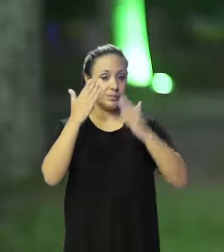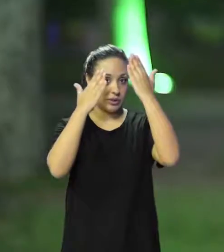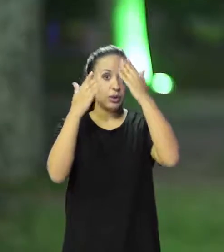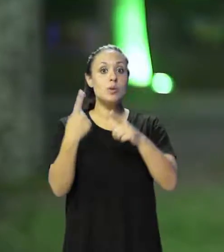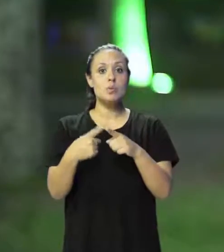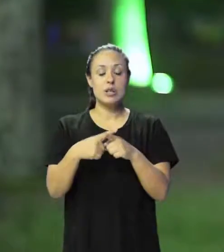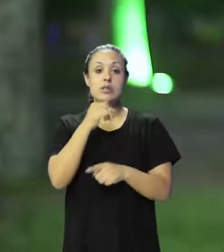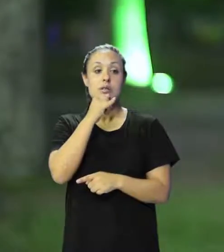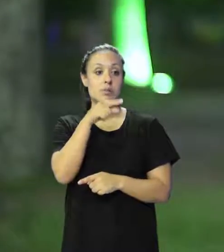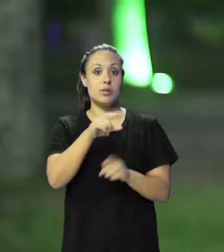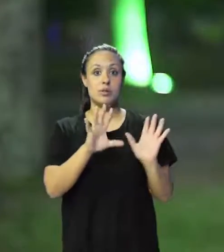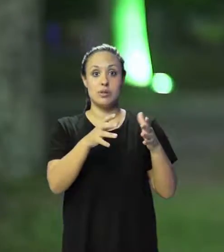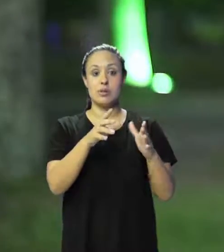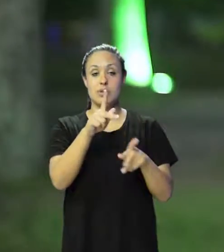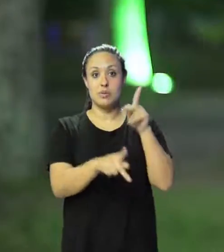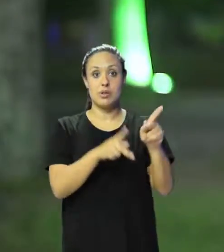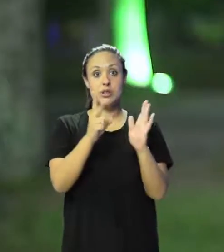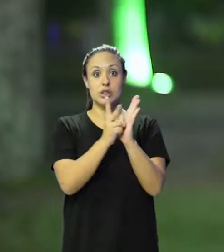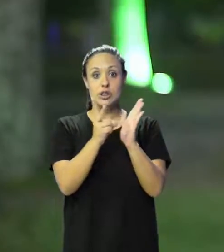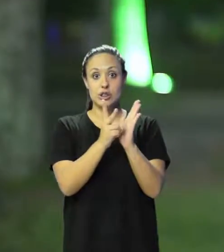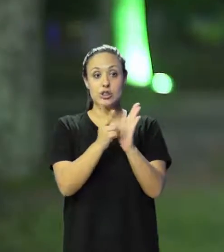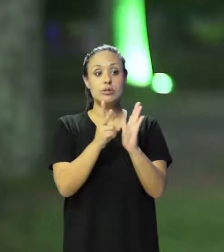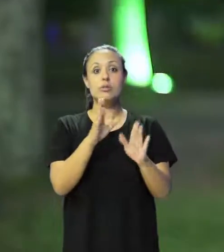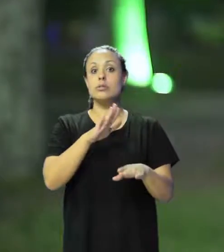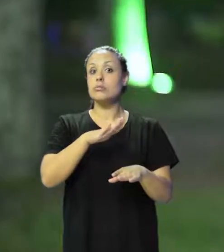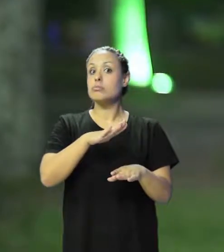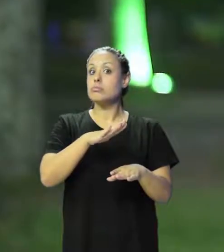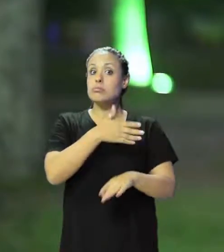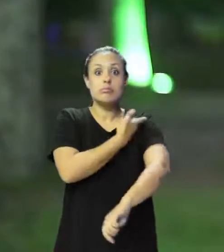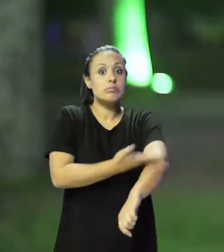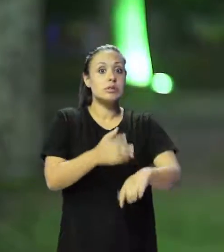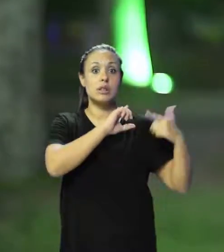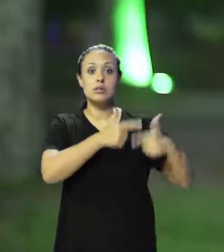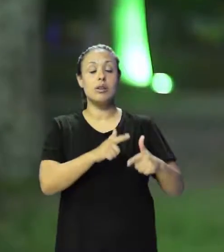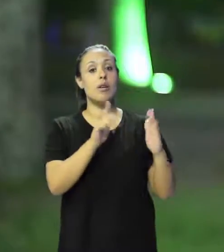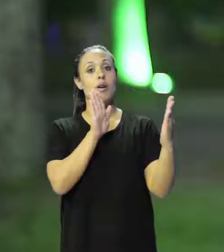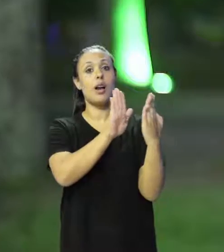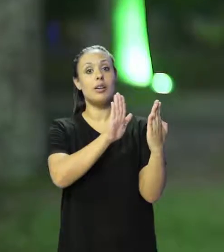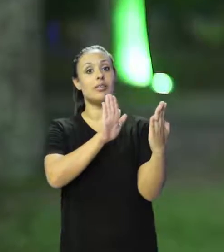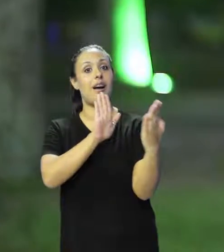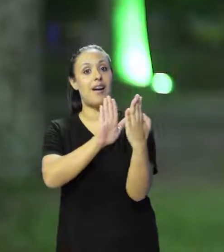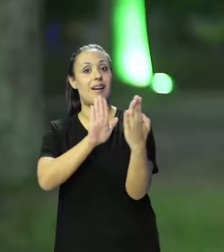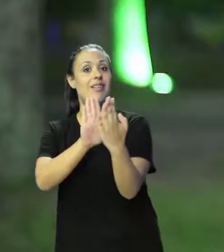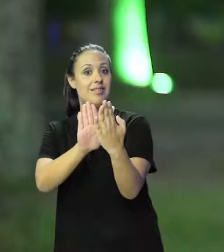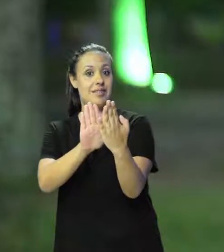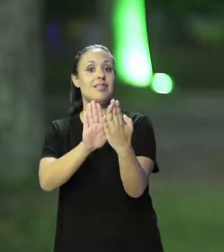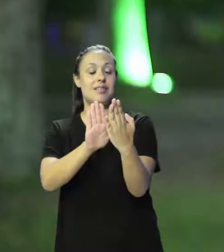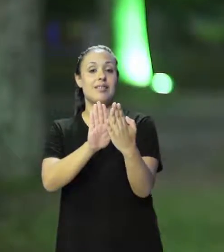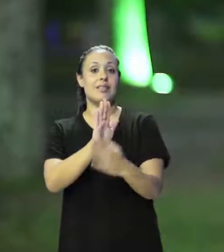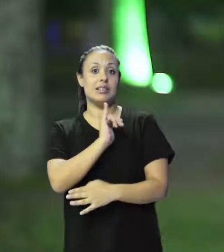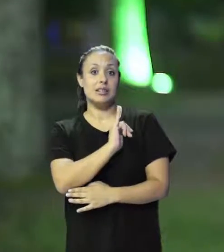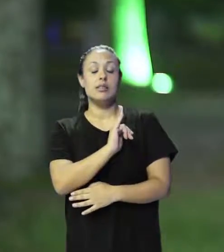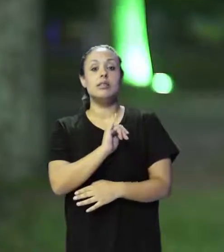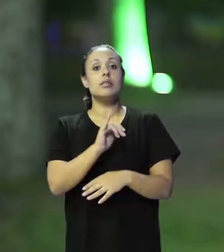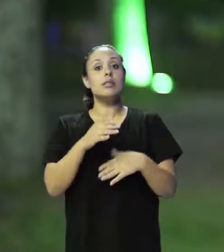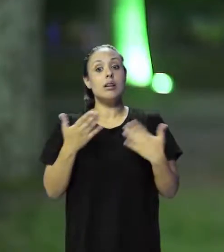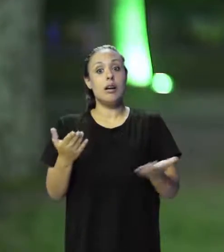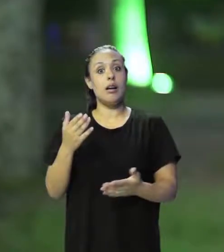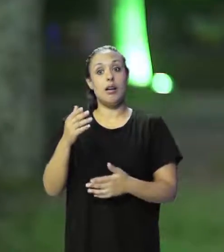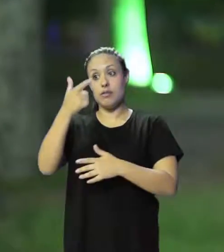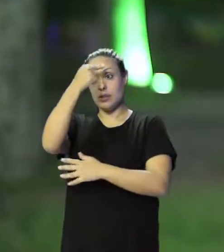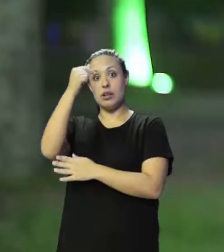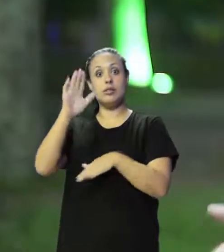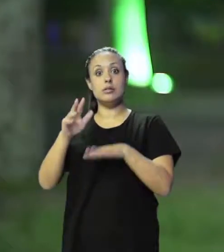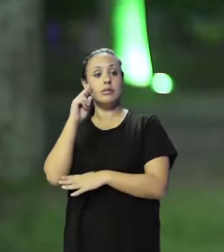a forma como se faz psicologia, porque a oralidade, por exemplo, que é algo muito presente nos povos indígenas, por vezes